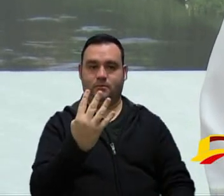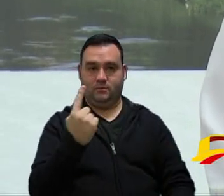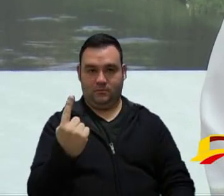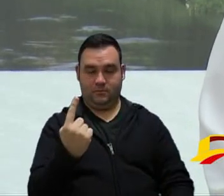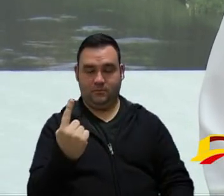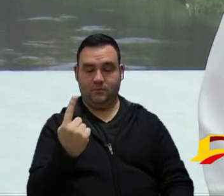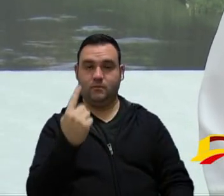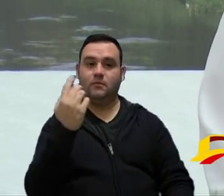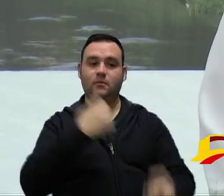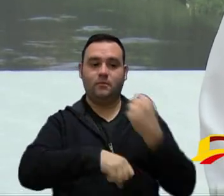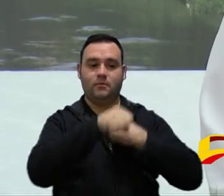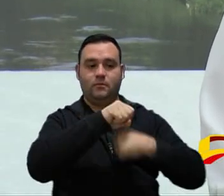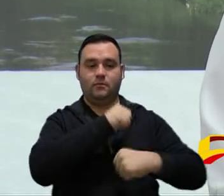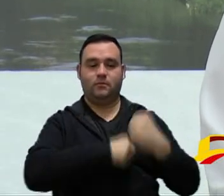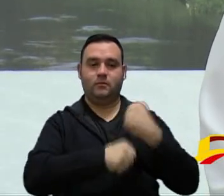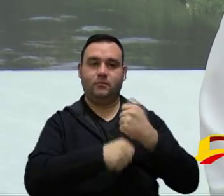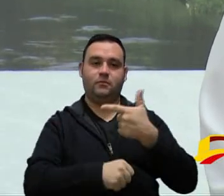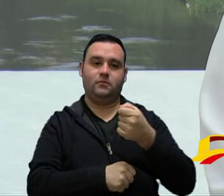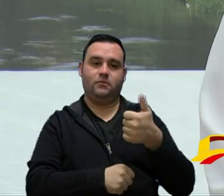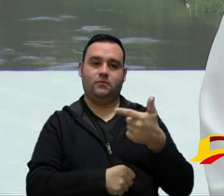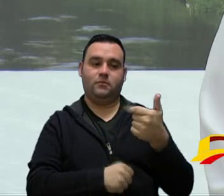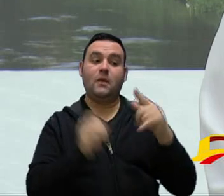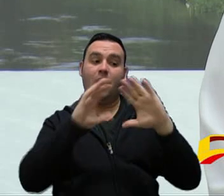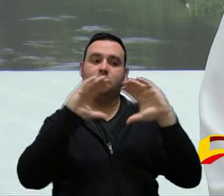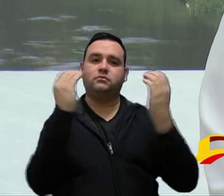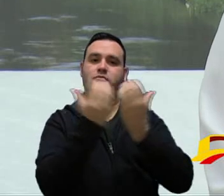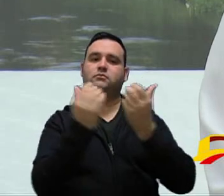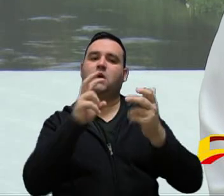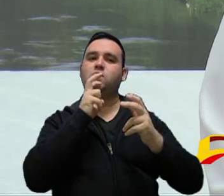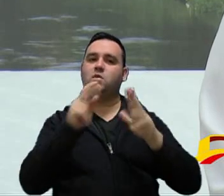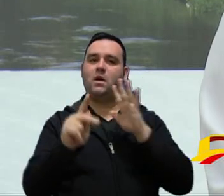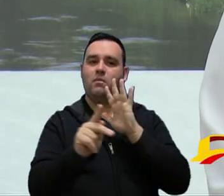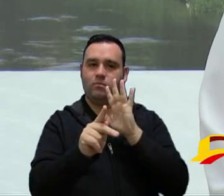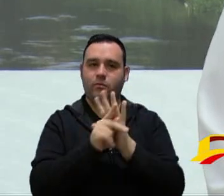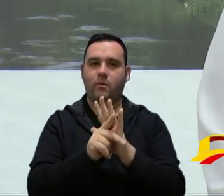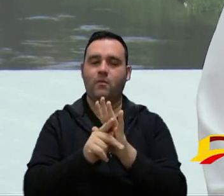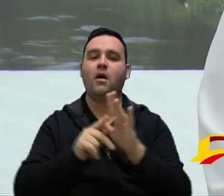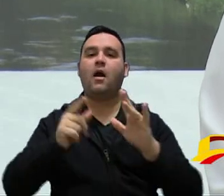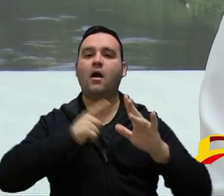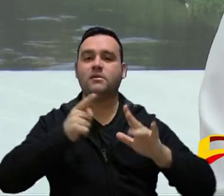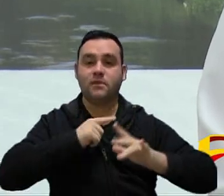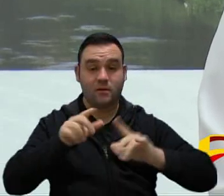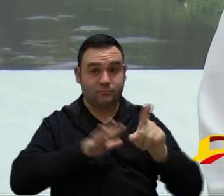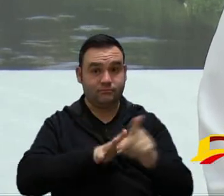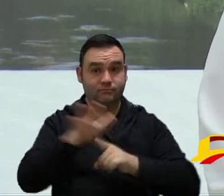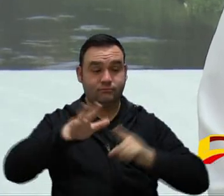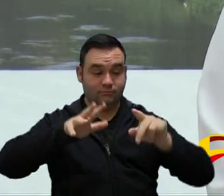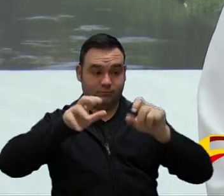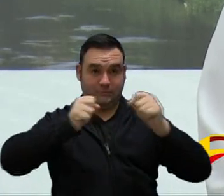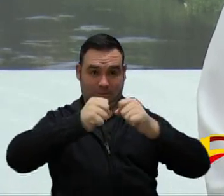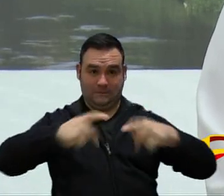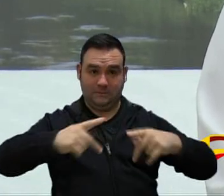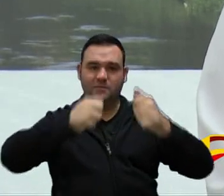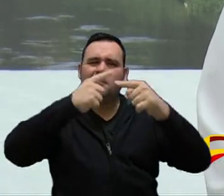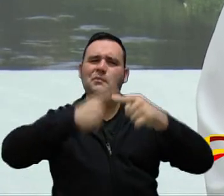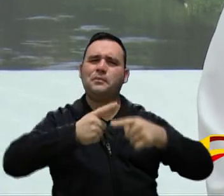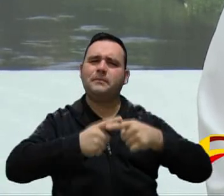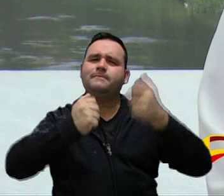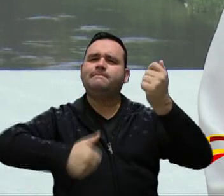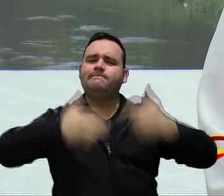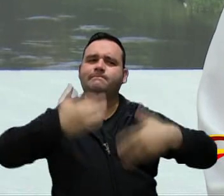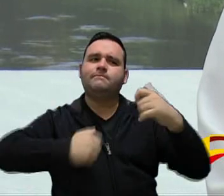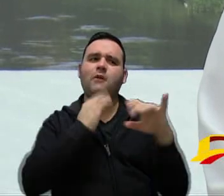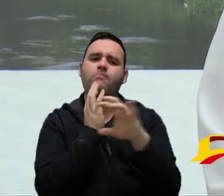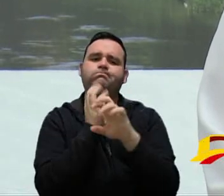141 de 2012 a câmara municipal de sorocaba realiza audiência pública para prestação